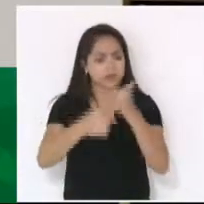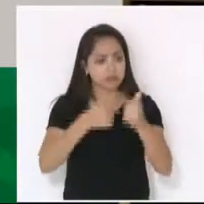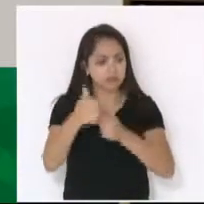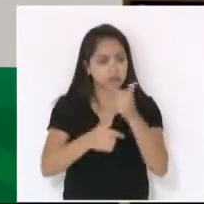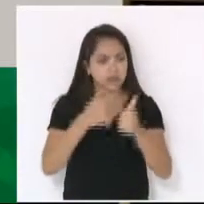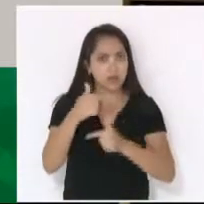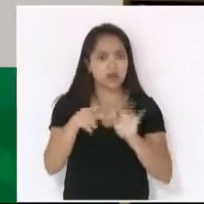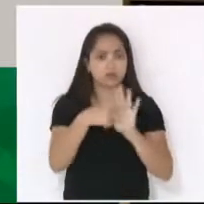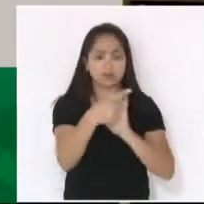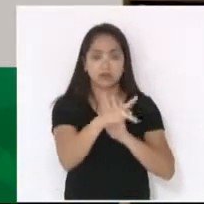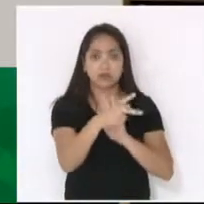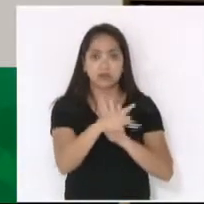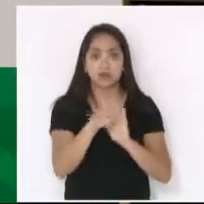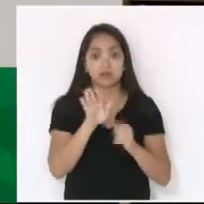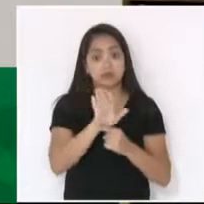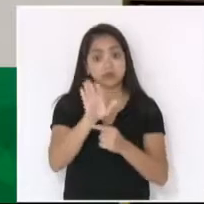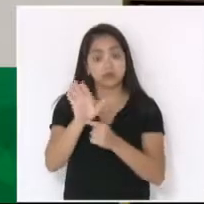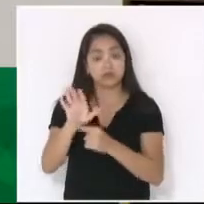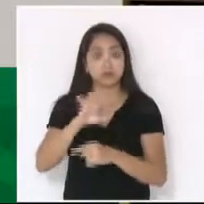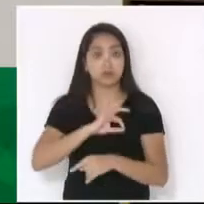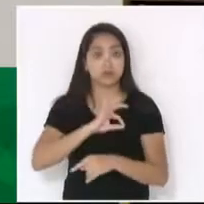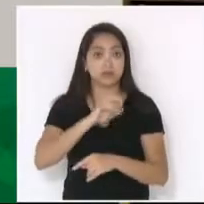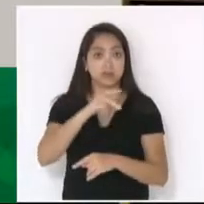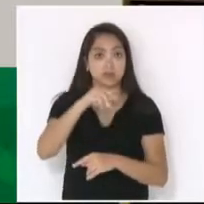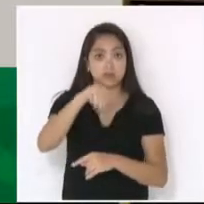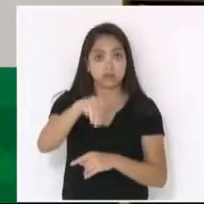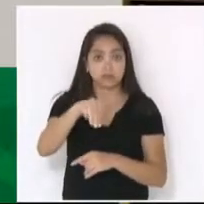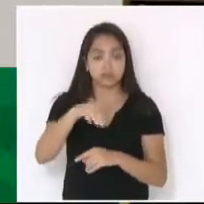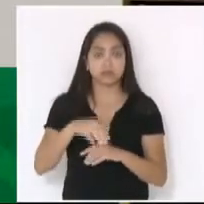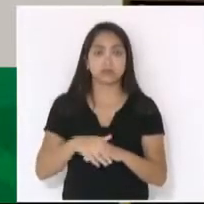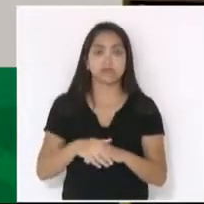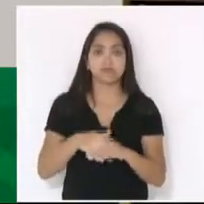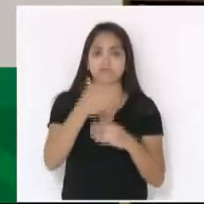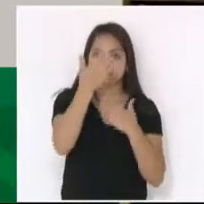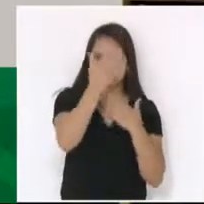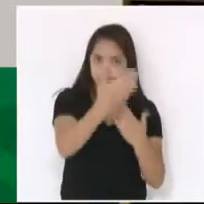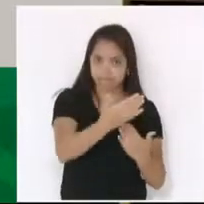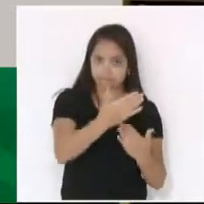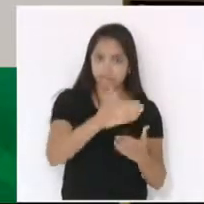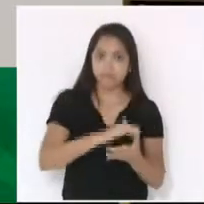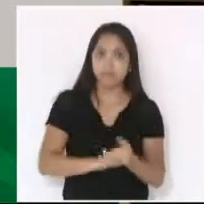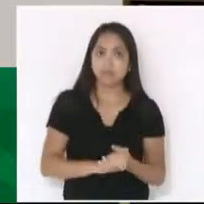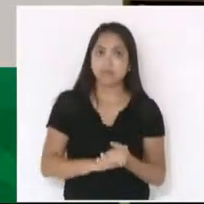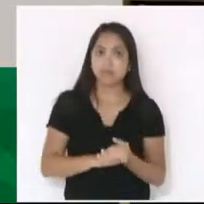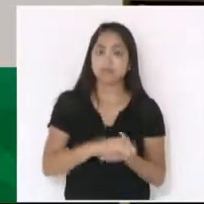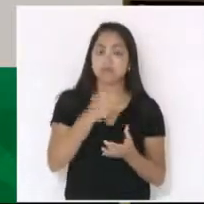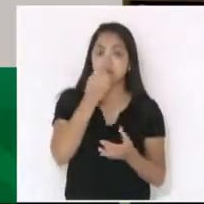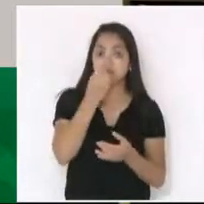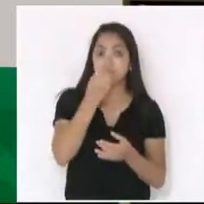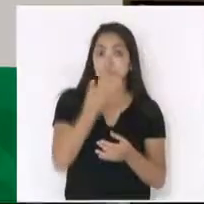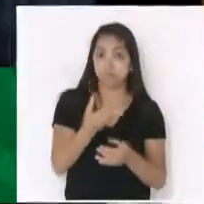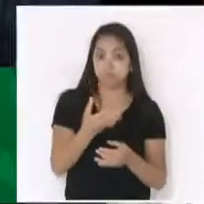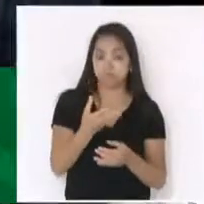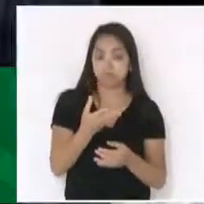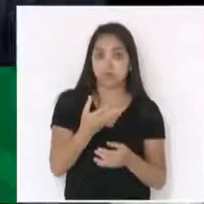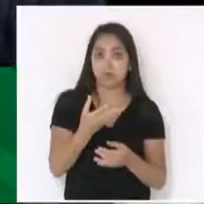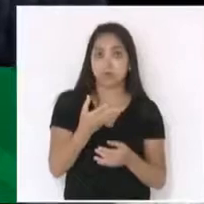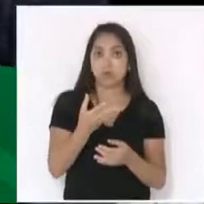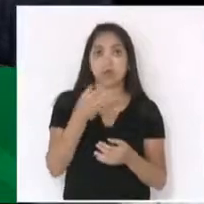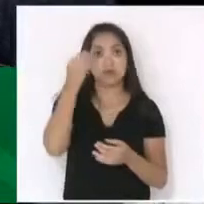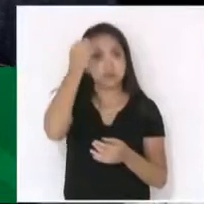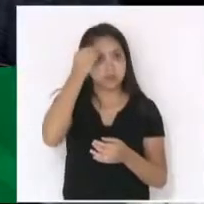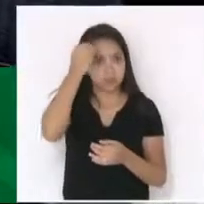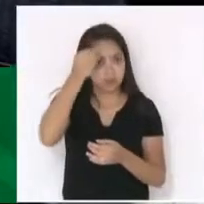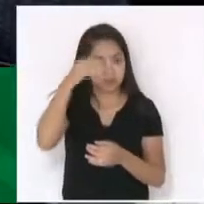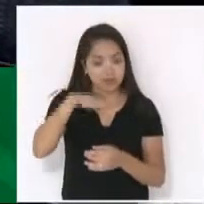a polícia militar Deputado Marcos pegar Deputado Salum Deputado salão Que bom que o senhor com tanta